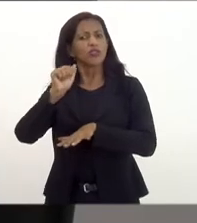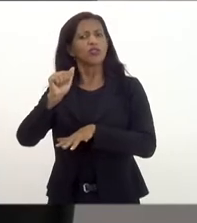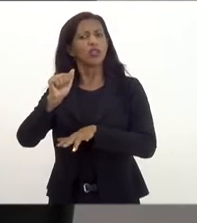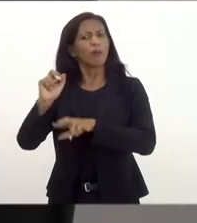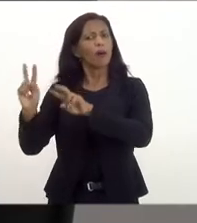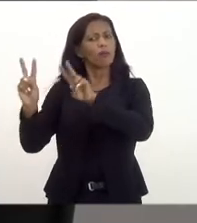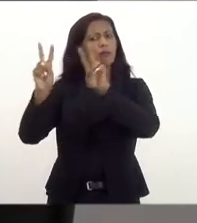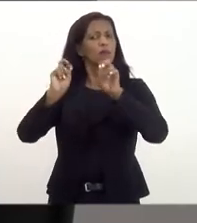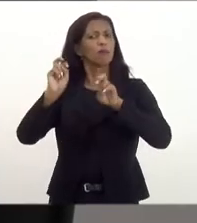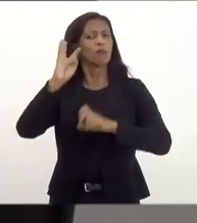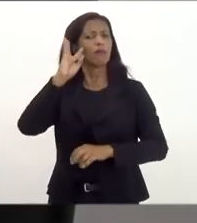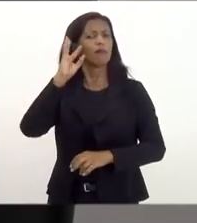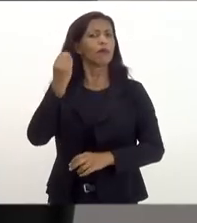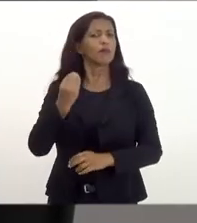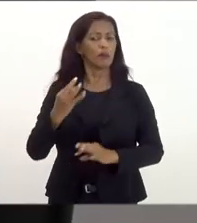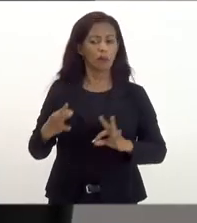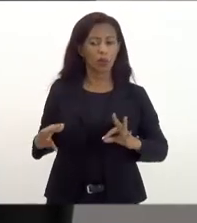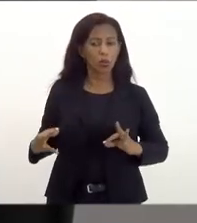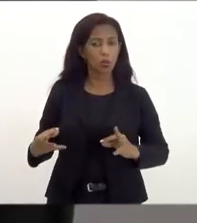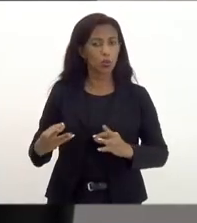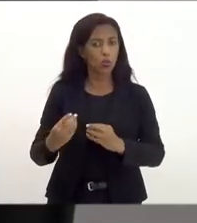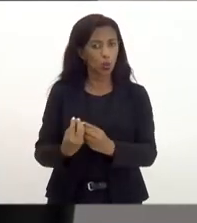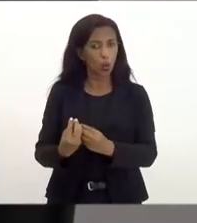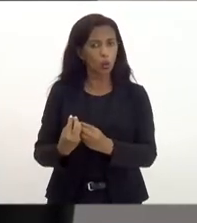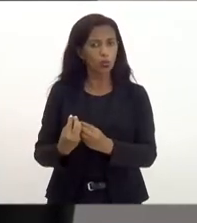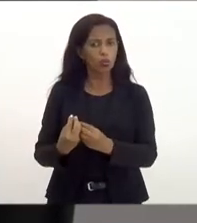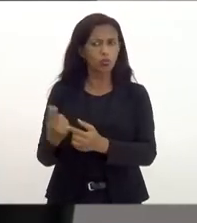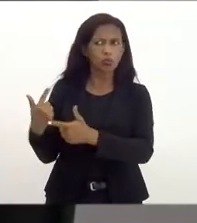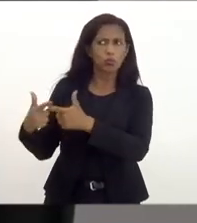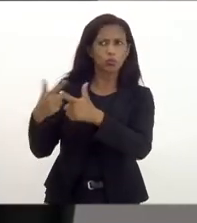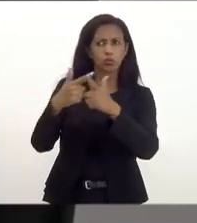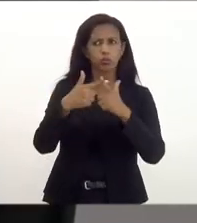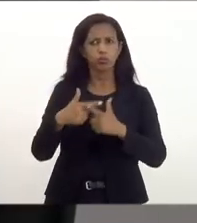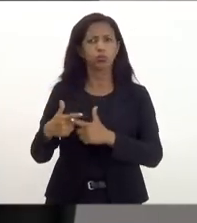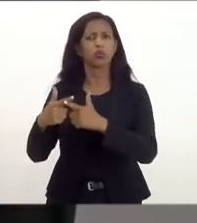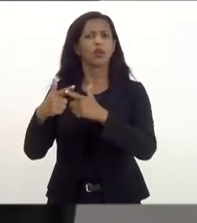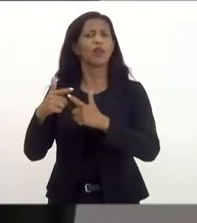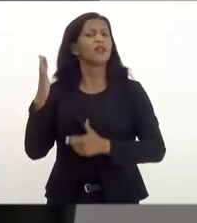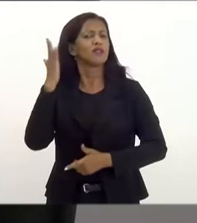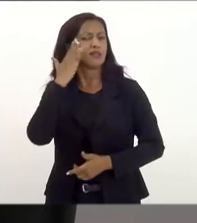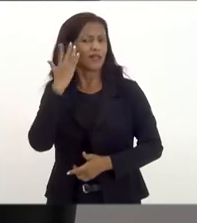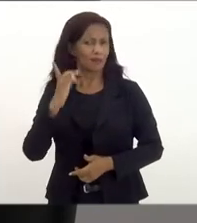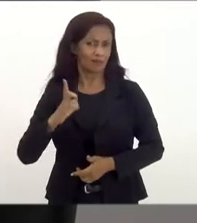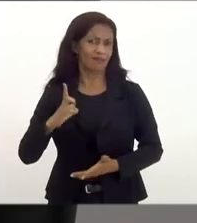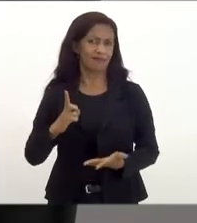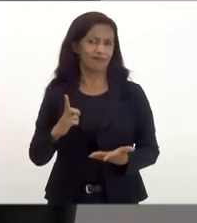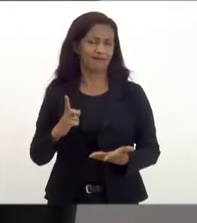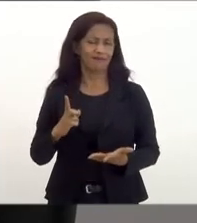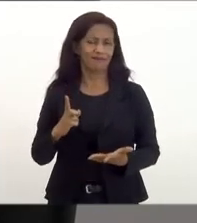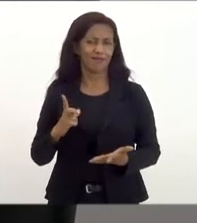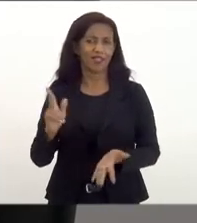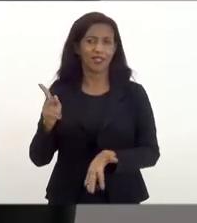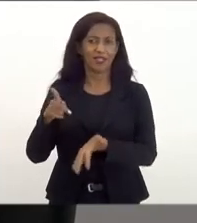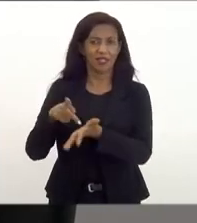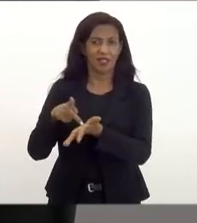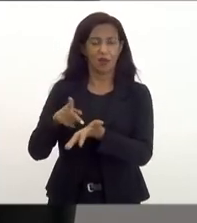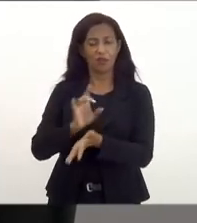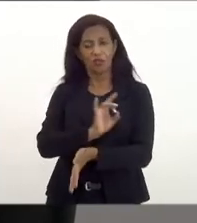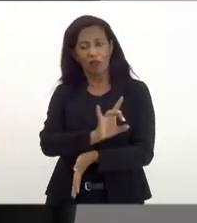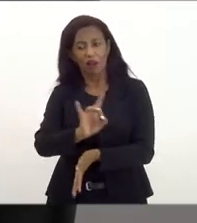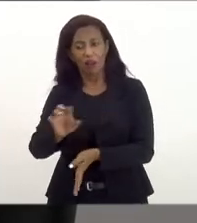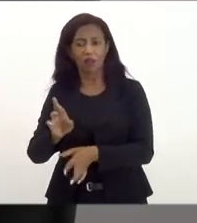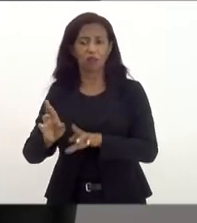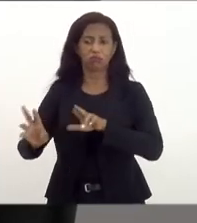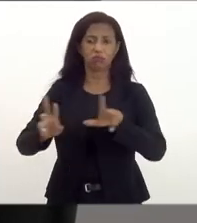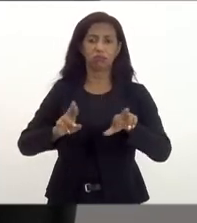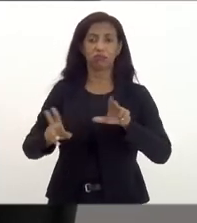assunto à tona porque todos esses embrolhos né a gente sabe que existem aí que realmente cada caso é um